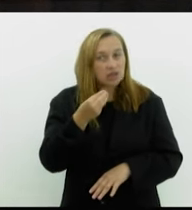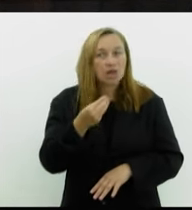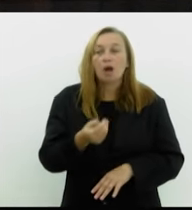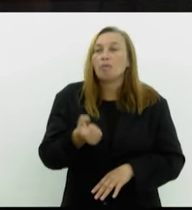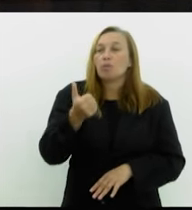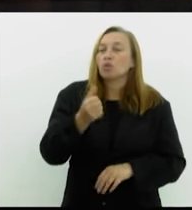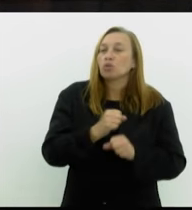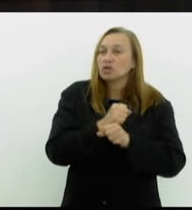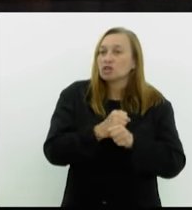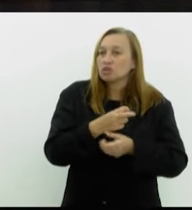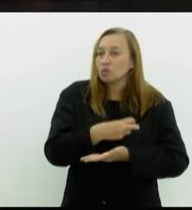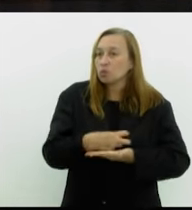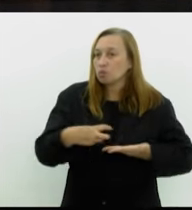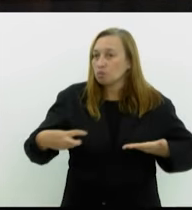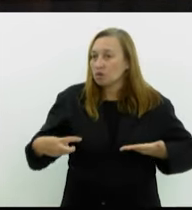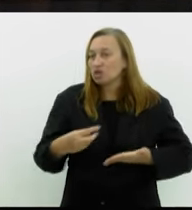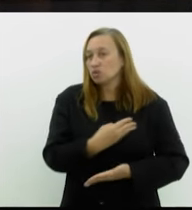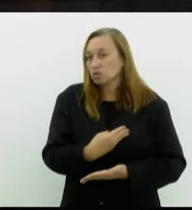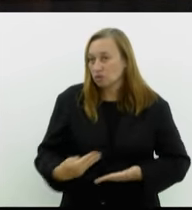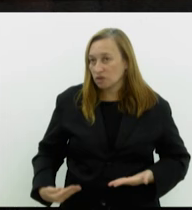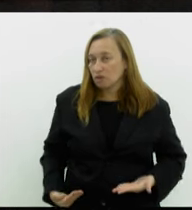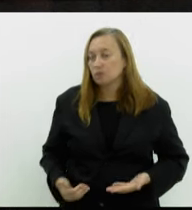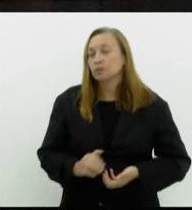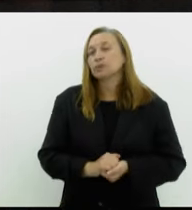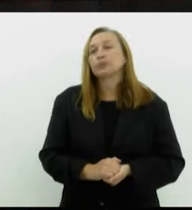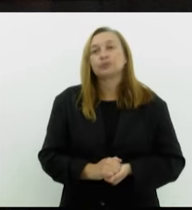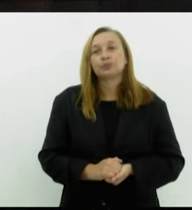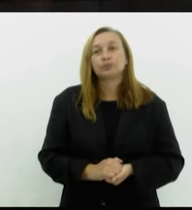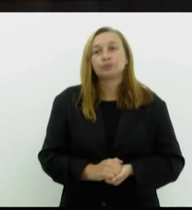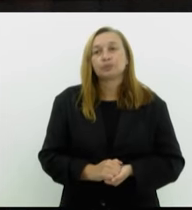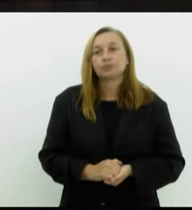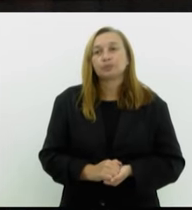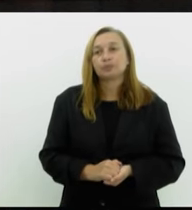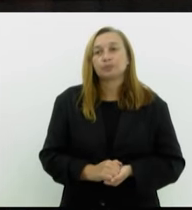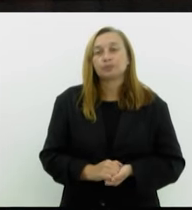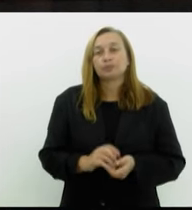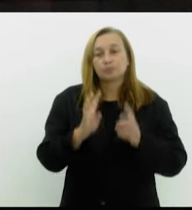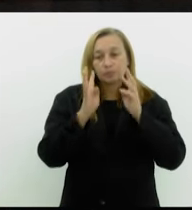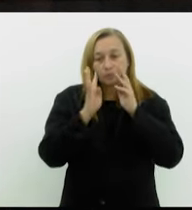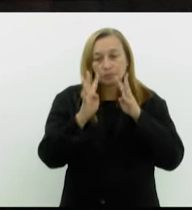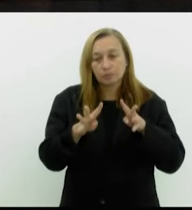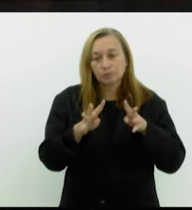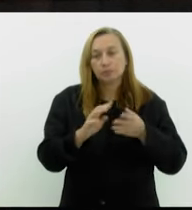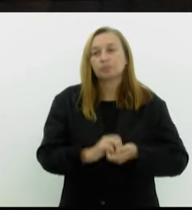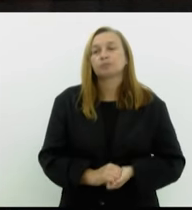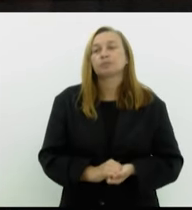de um governador. Estou chamando atenção.